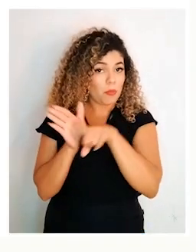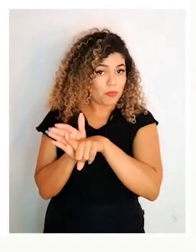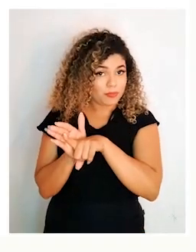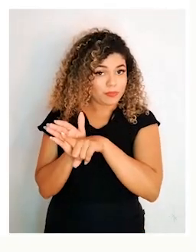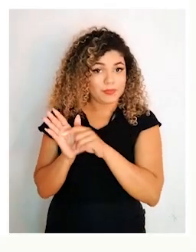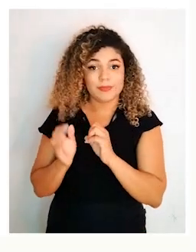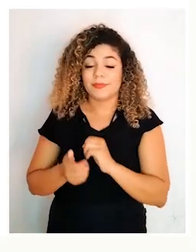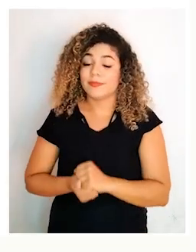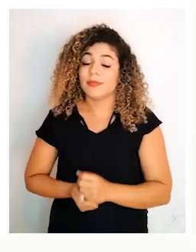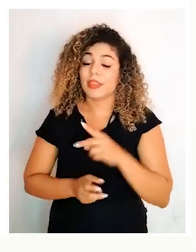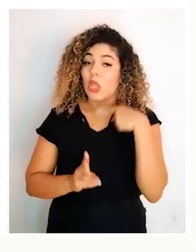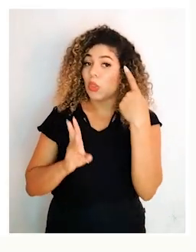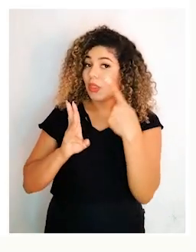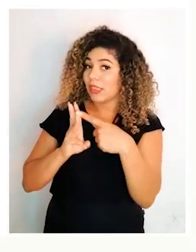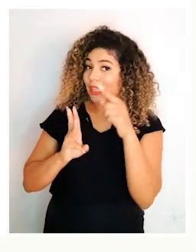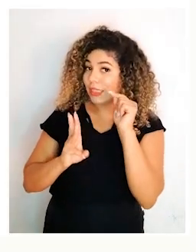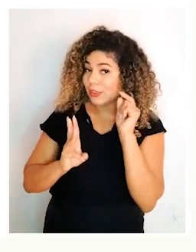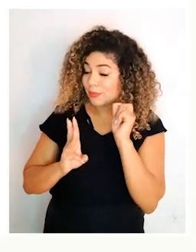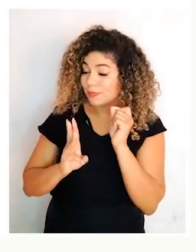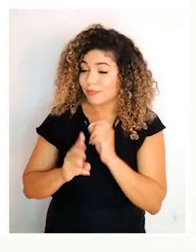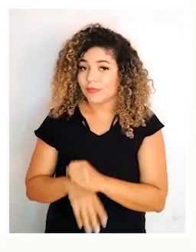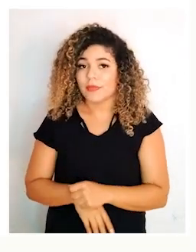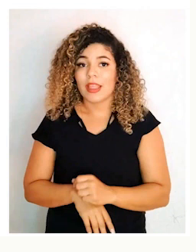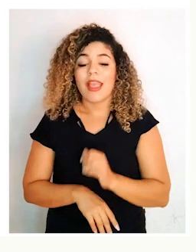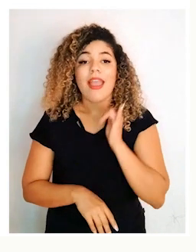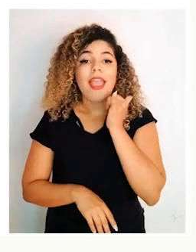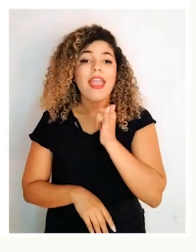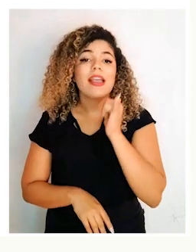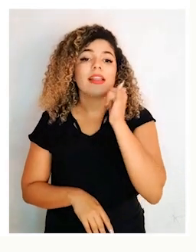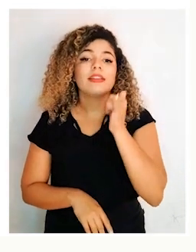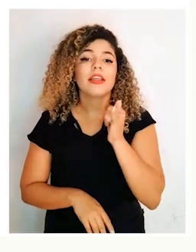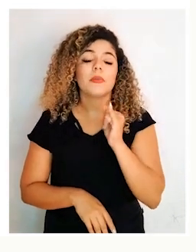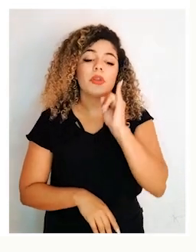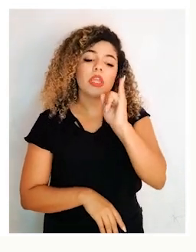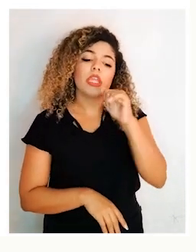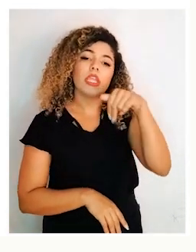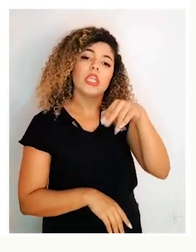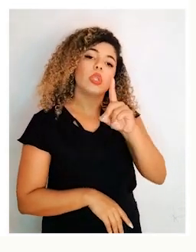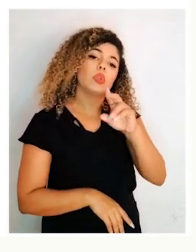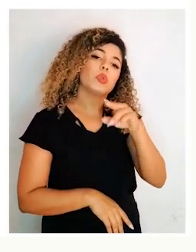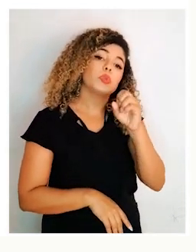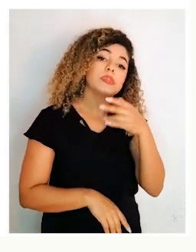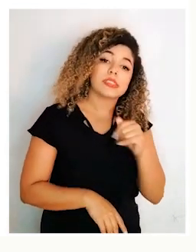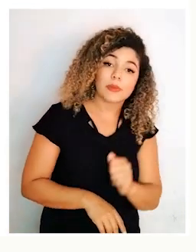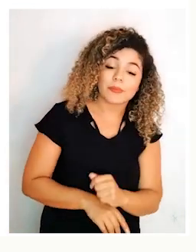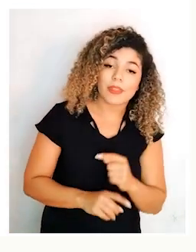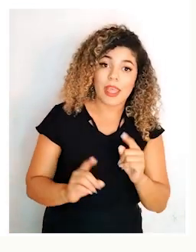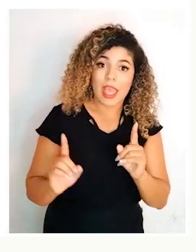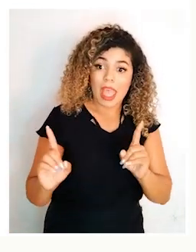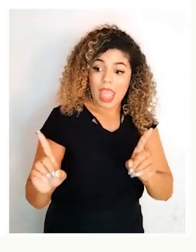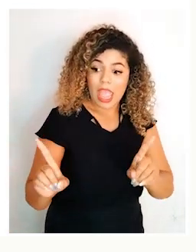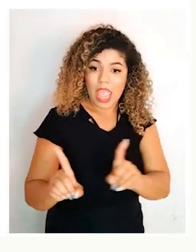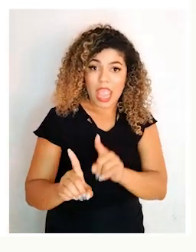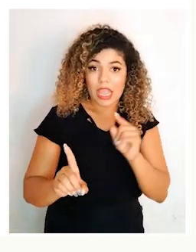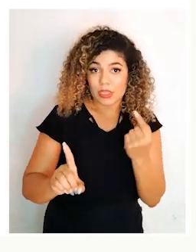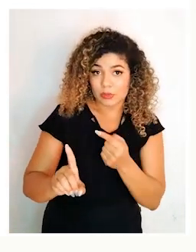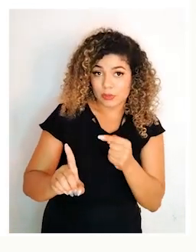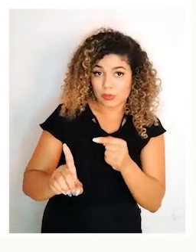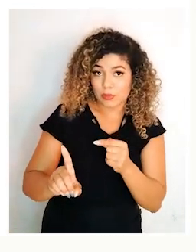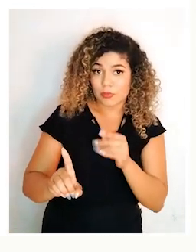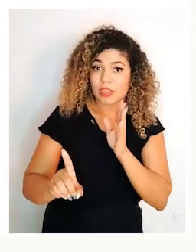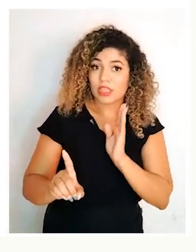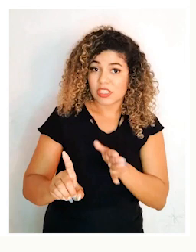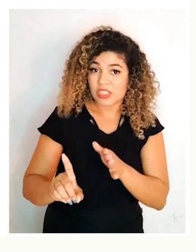negativos. Terceiro tipo de eletrização, eletrização por indução. Aqui nós temos a aproximação de um corpo que